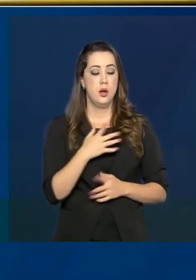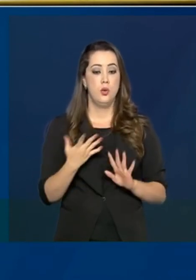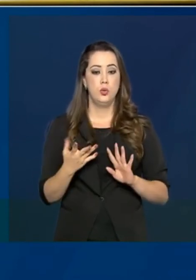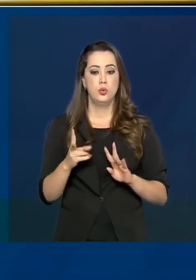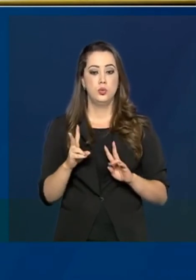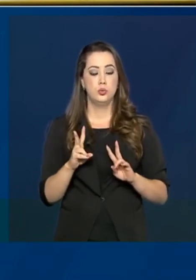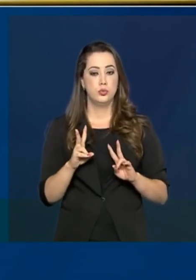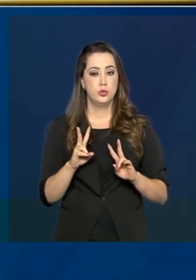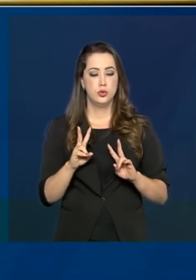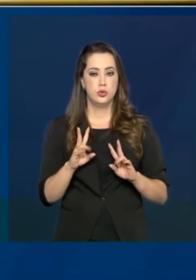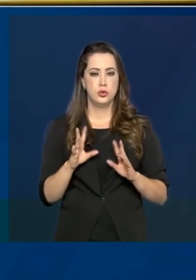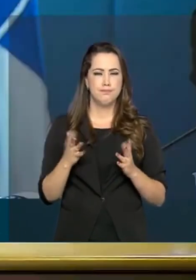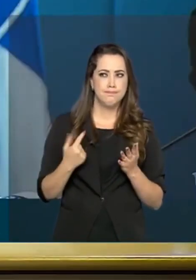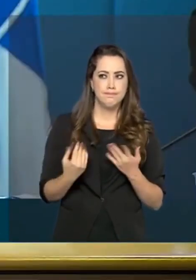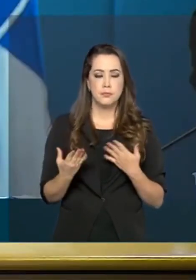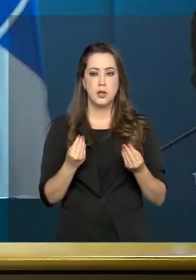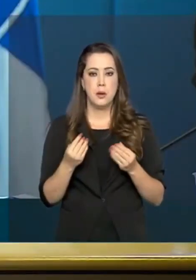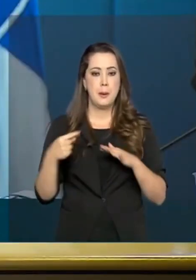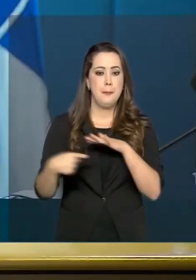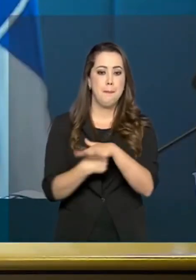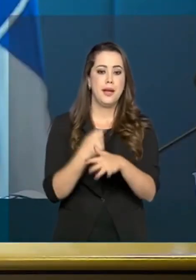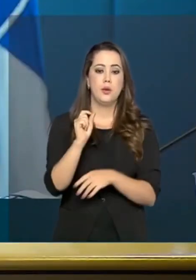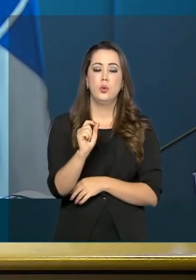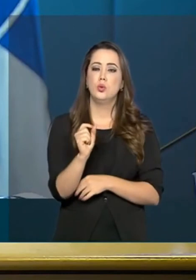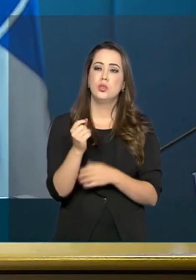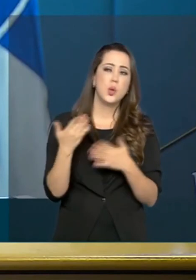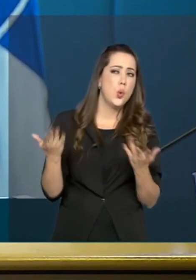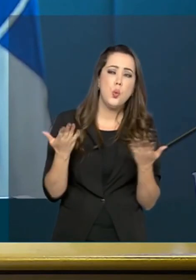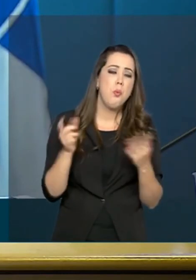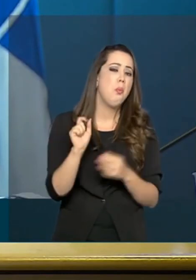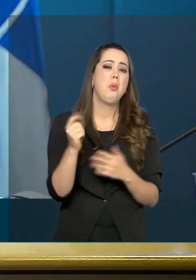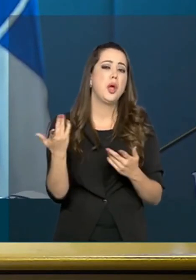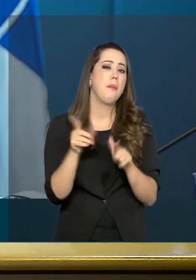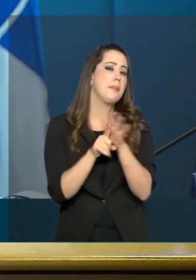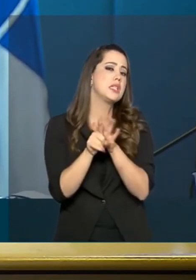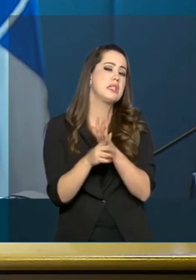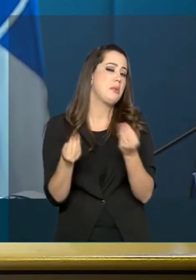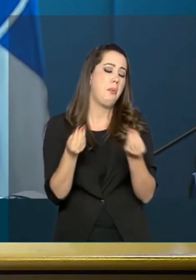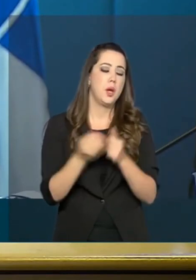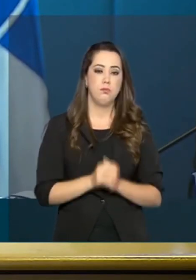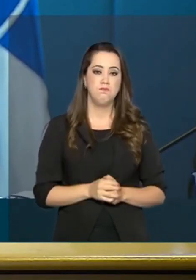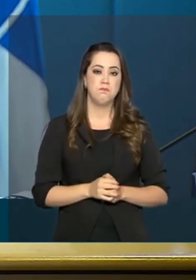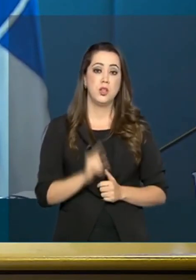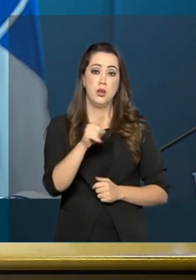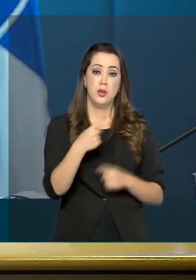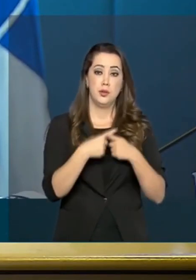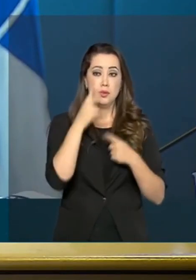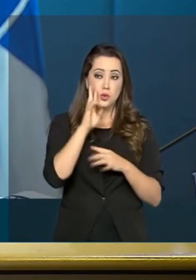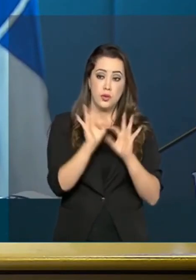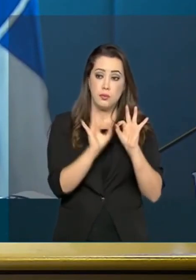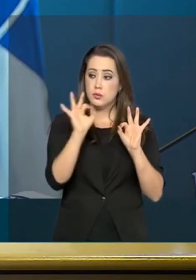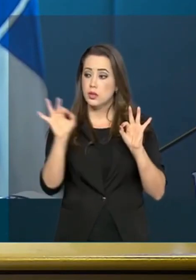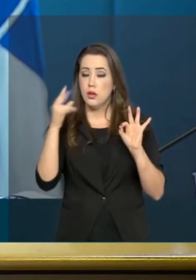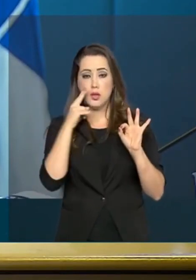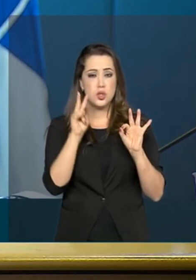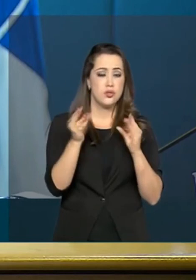mas eu acho que a pergunta de todos é: para que serve uma pesquisa desse porte, para que serve um segmento longitudinal desses